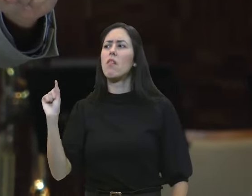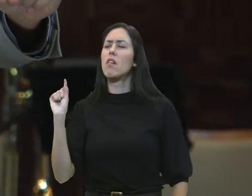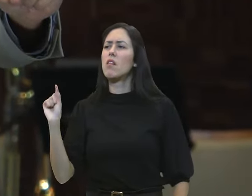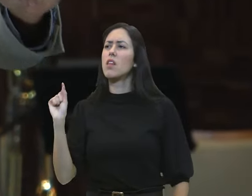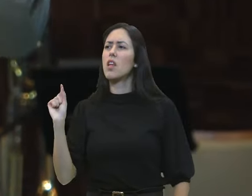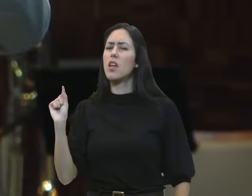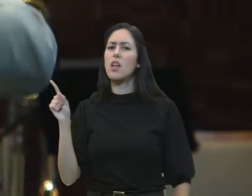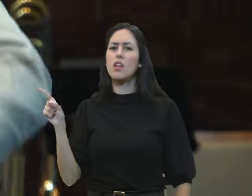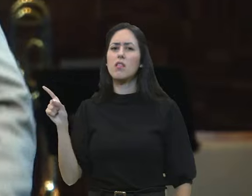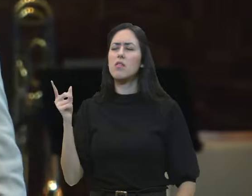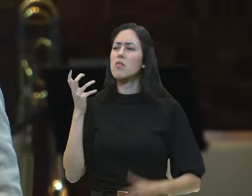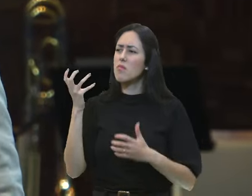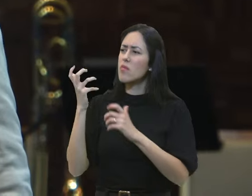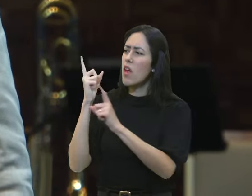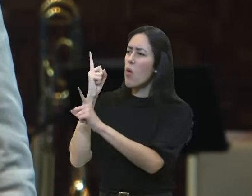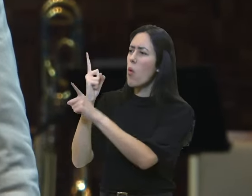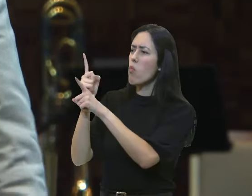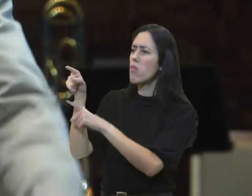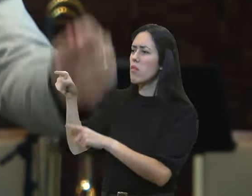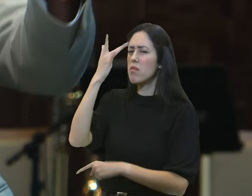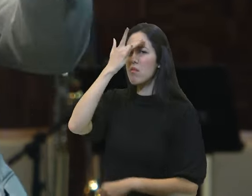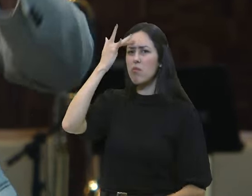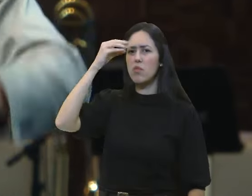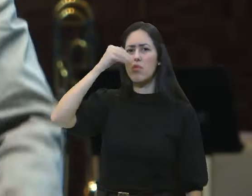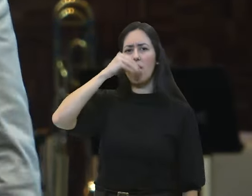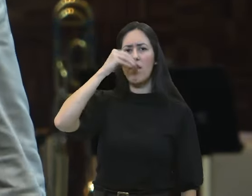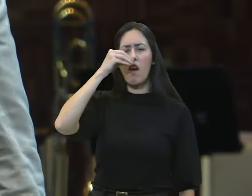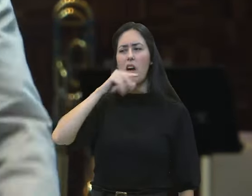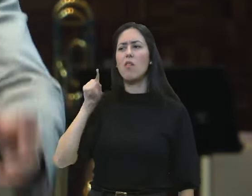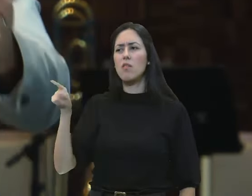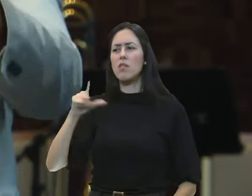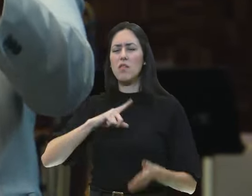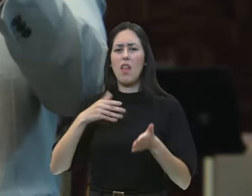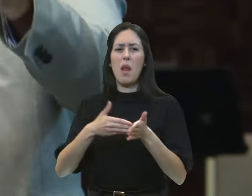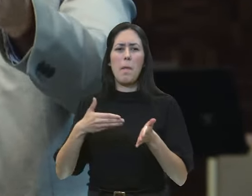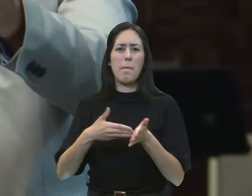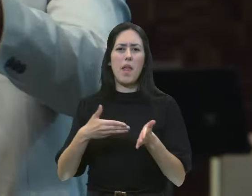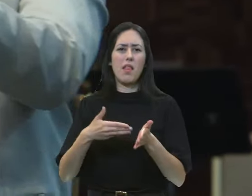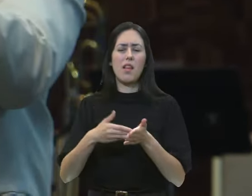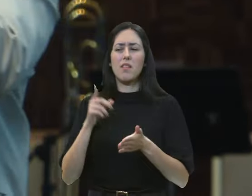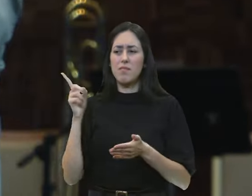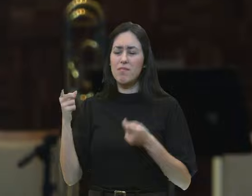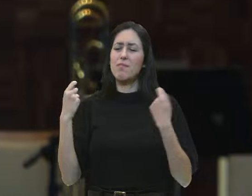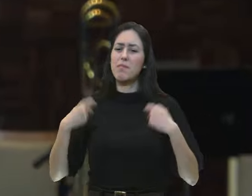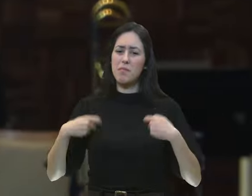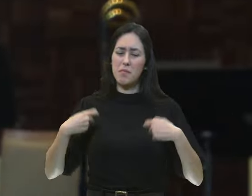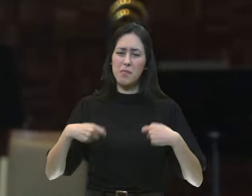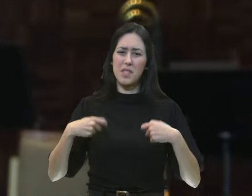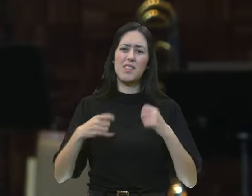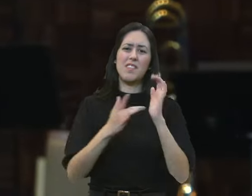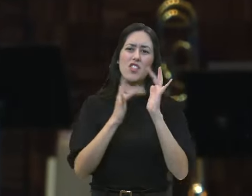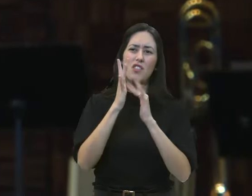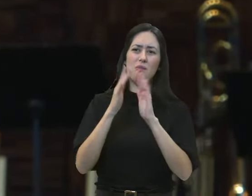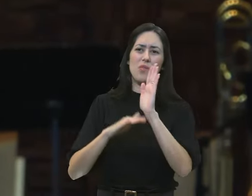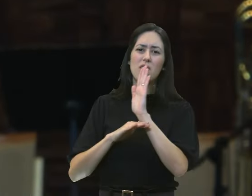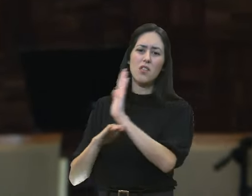encontrar alguém que está fraco, alguém que tem suas limitações, alguém que precisa do socorro do